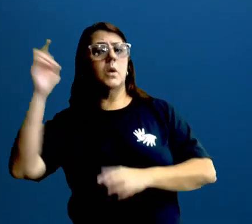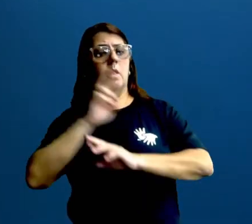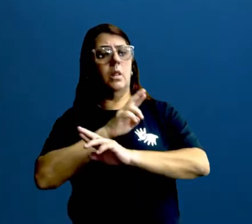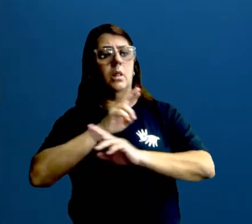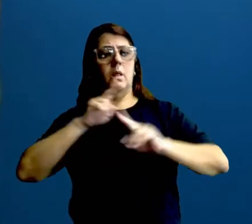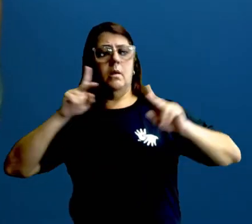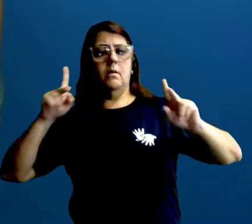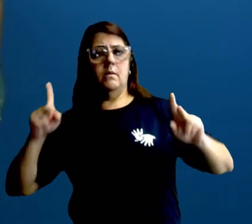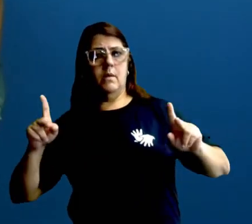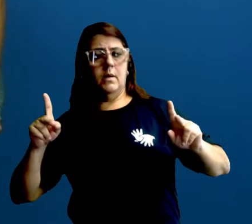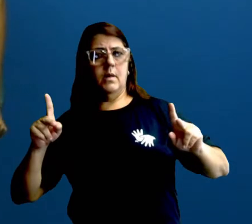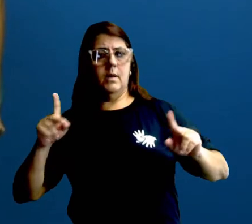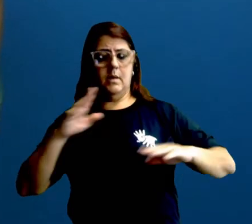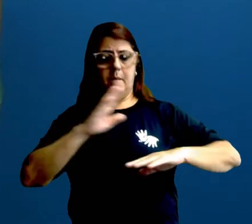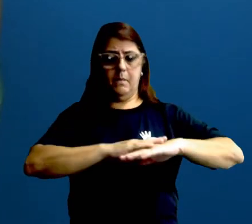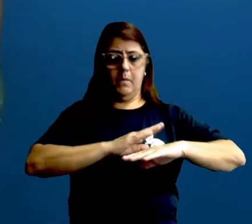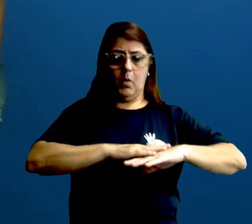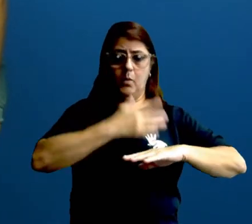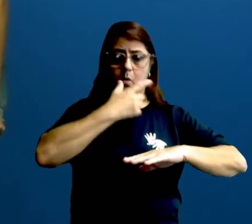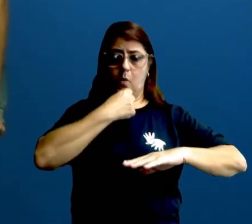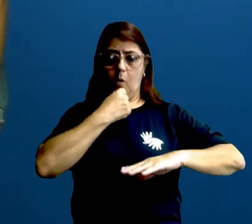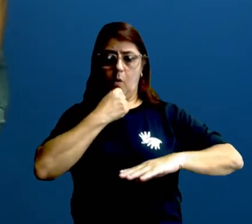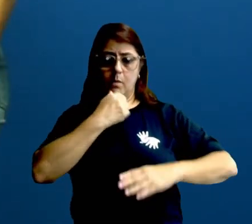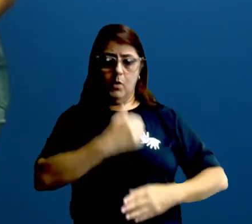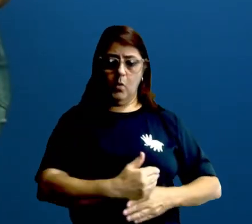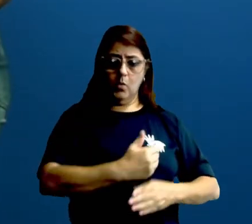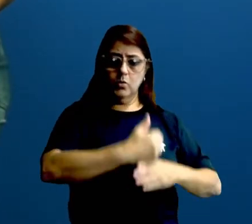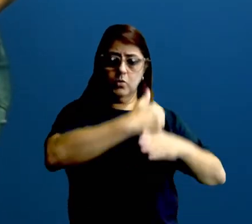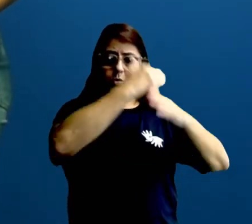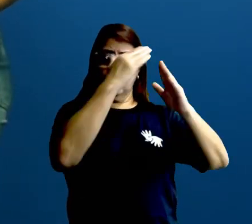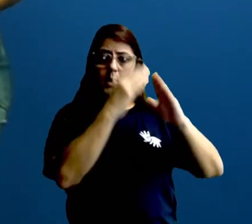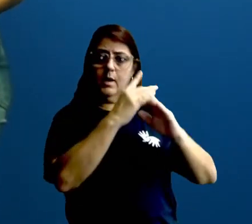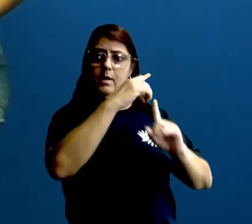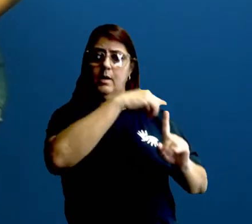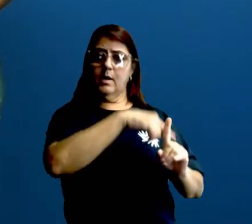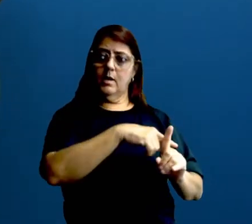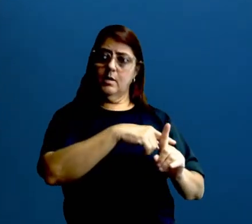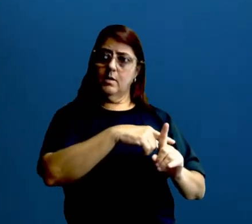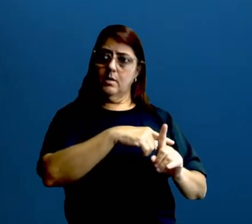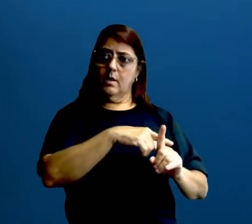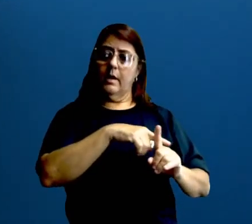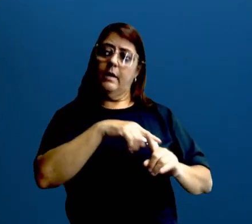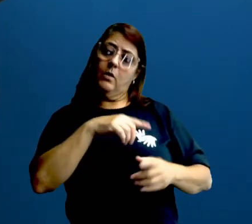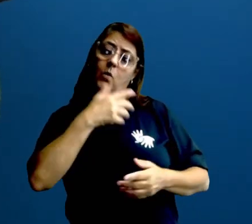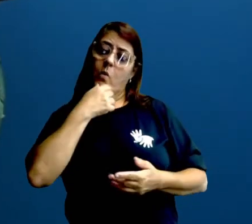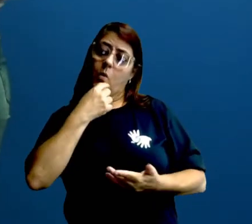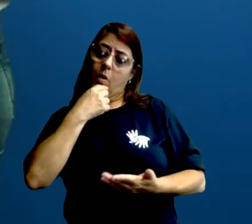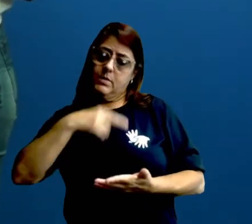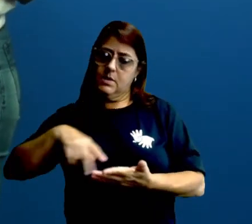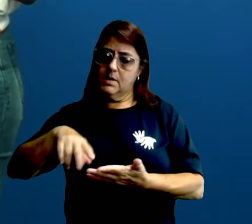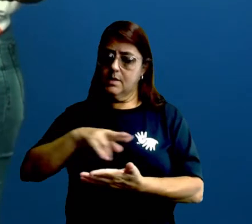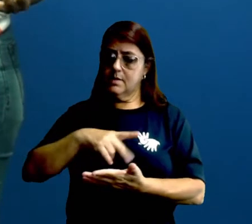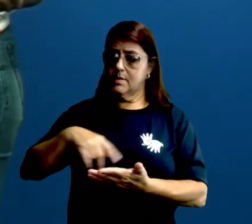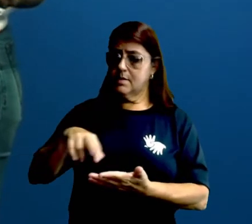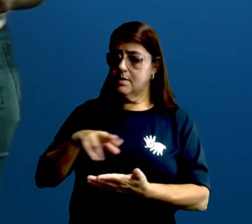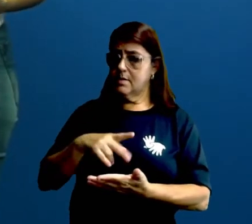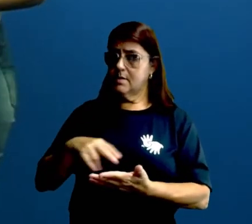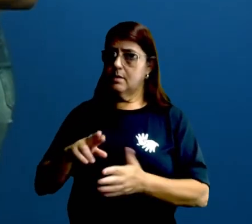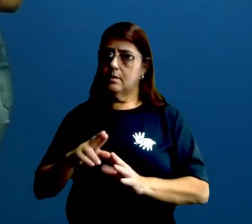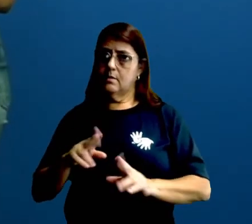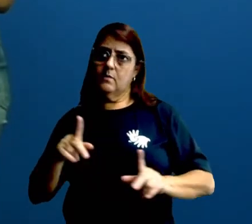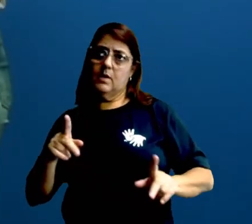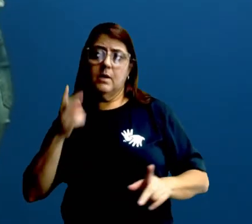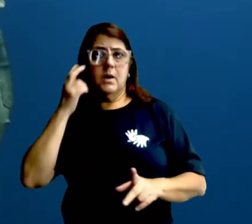bem imaterial. Então, é praticamente isso, mas não deixa de ser